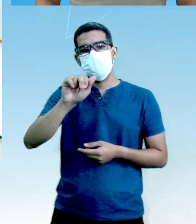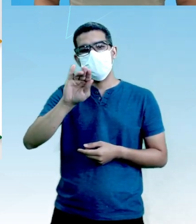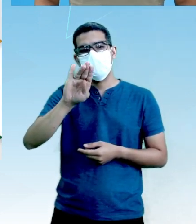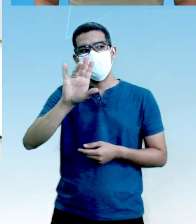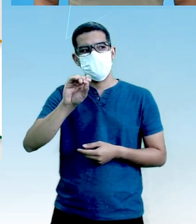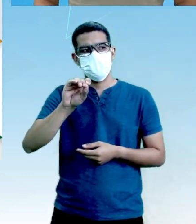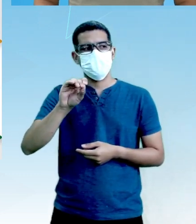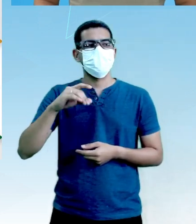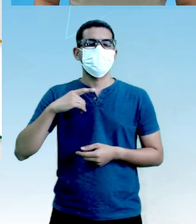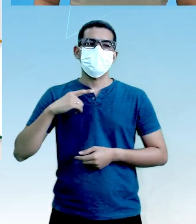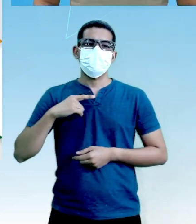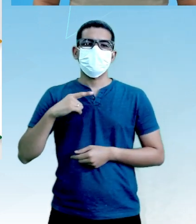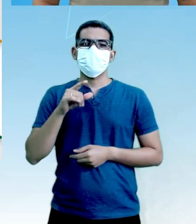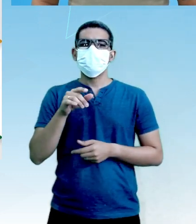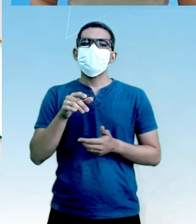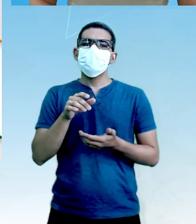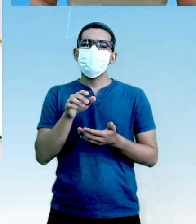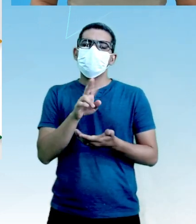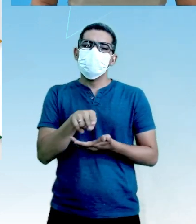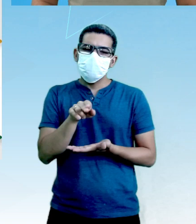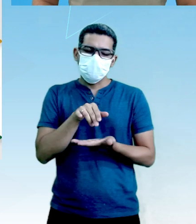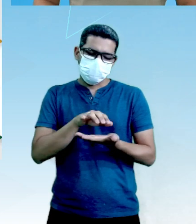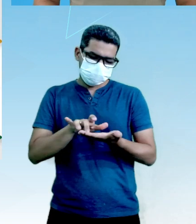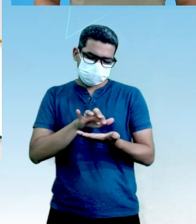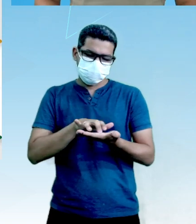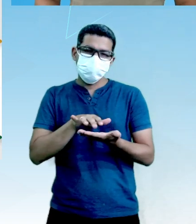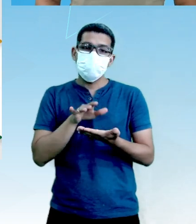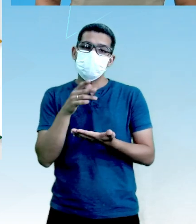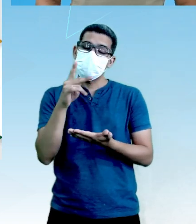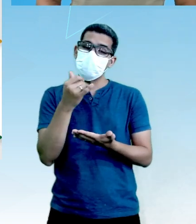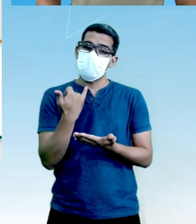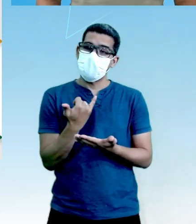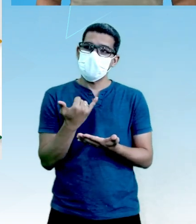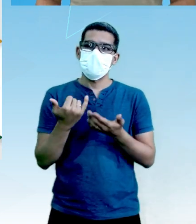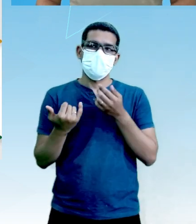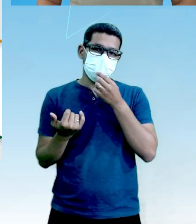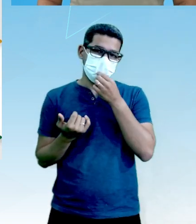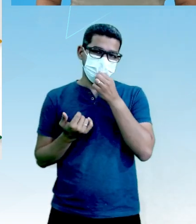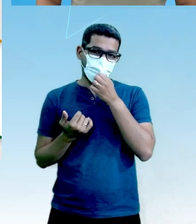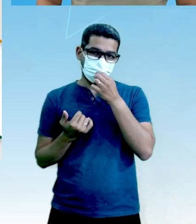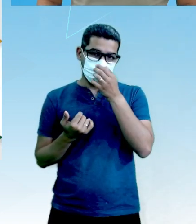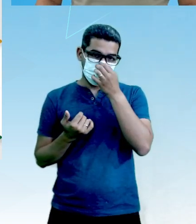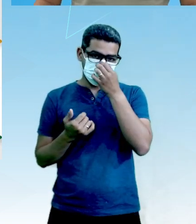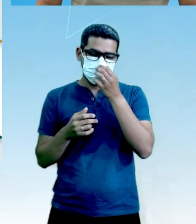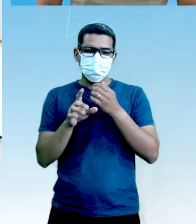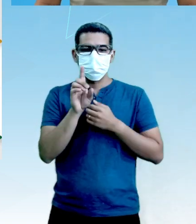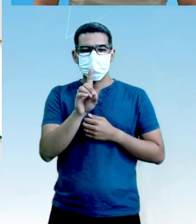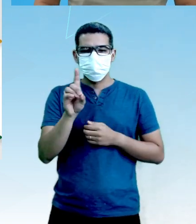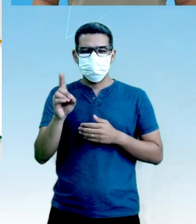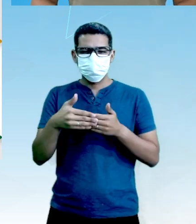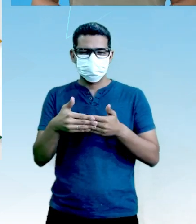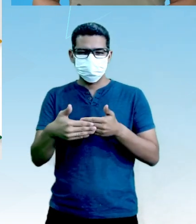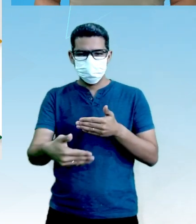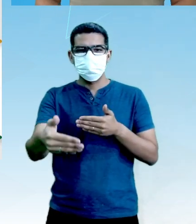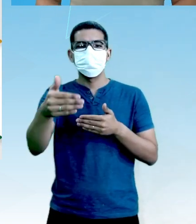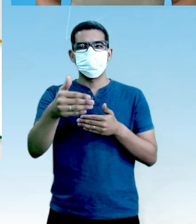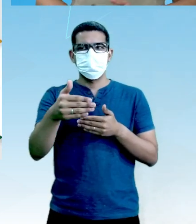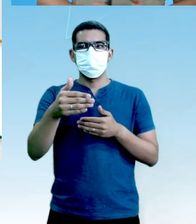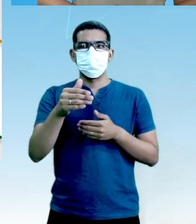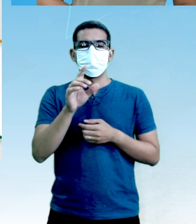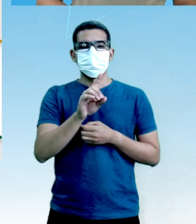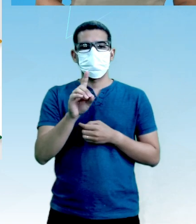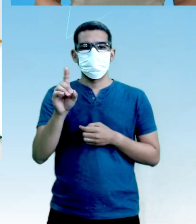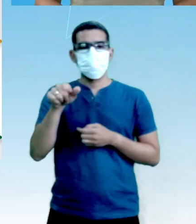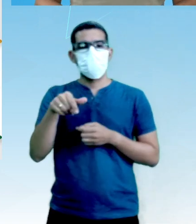você utilizando para digitar o número do teu celular a partir do DDD, que é claro, o DDD é